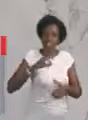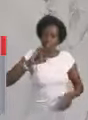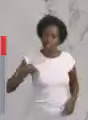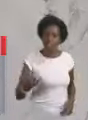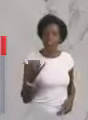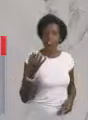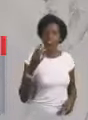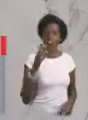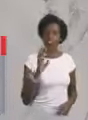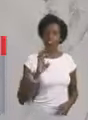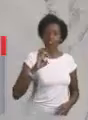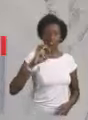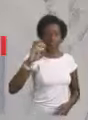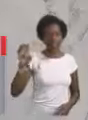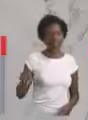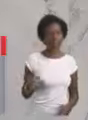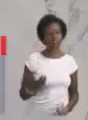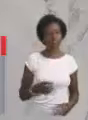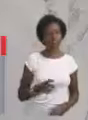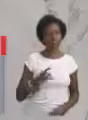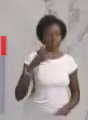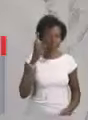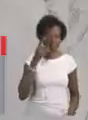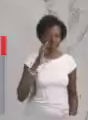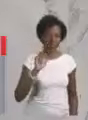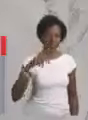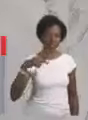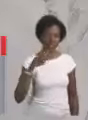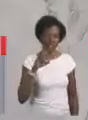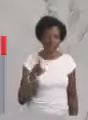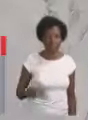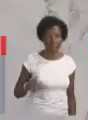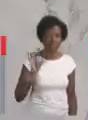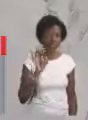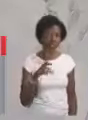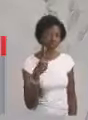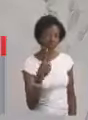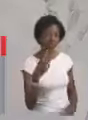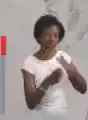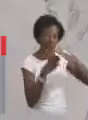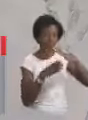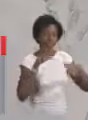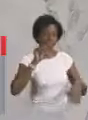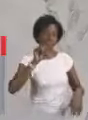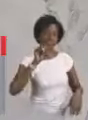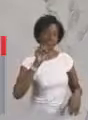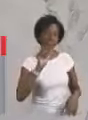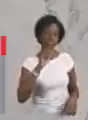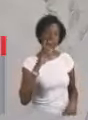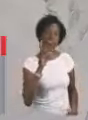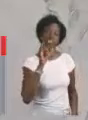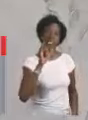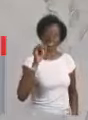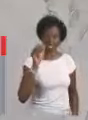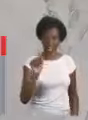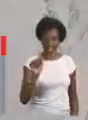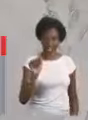estadual só sabia Deputado que a pessoa Sadia que é uma empresa do ramo frigorífico deve